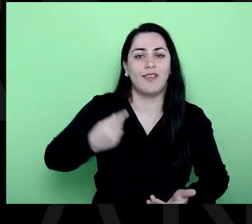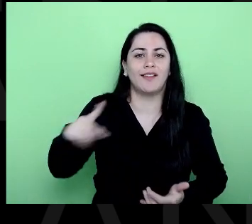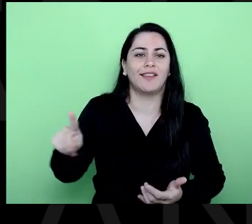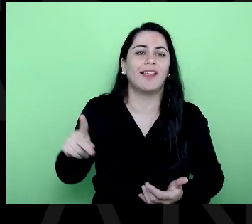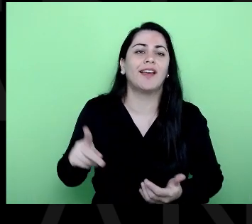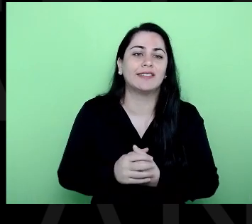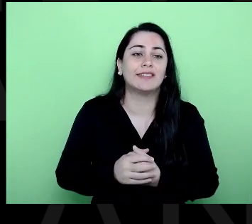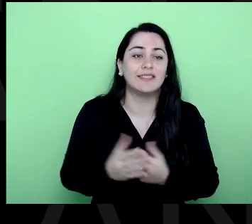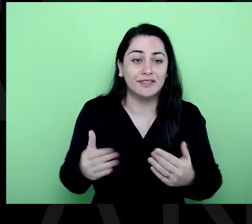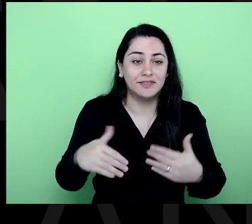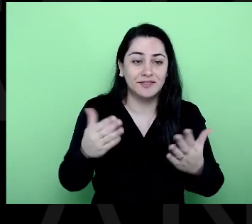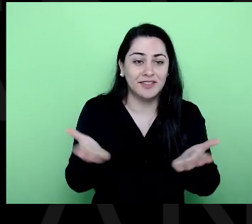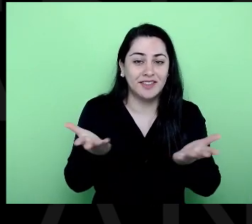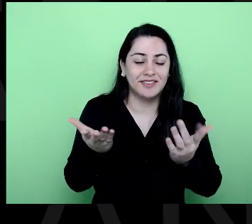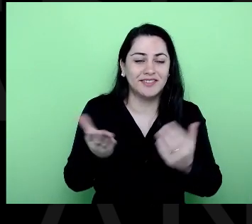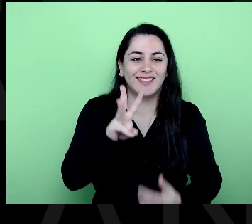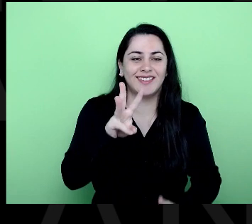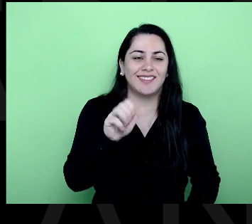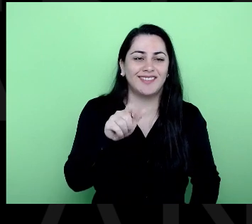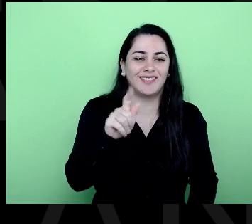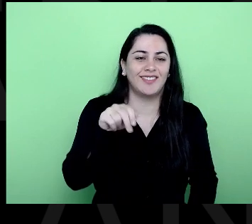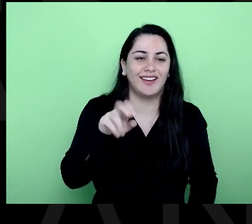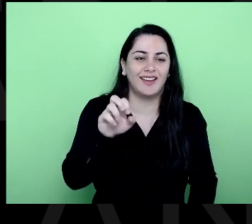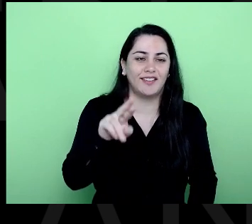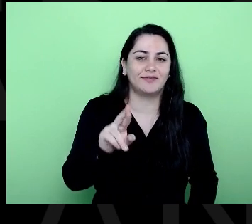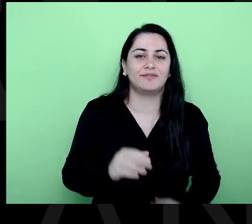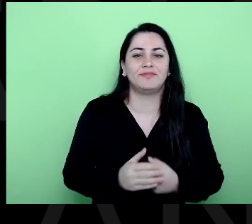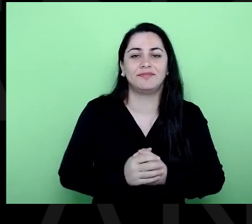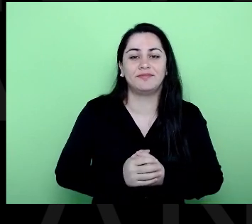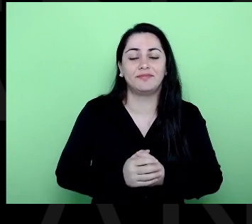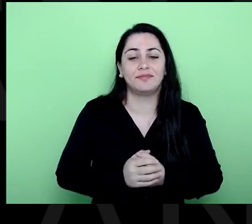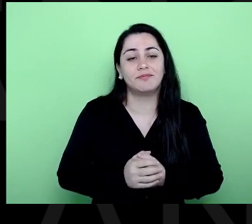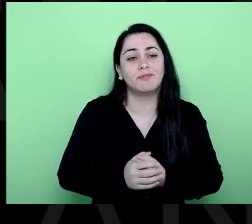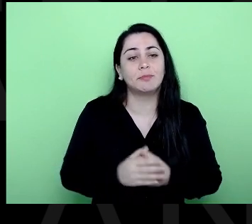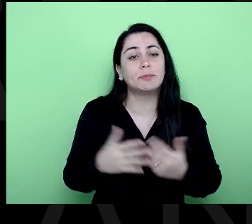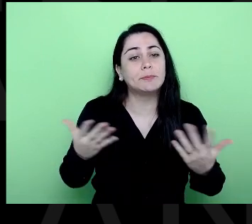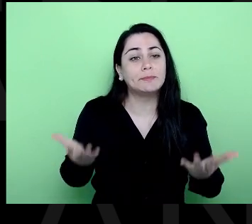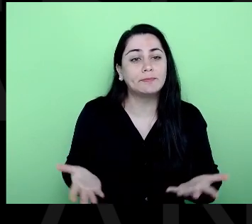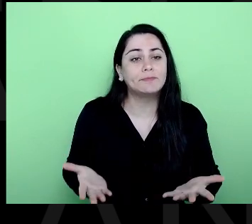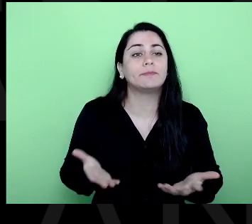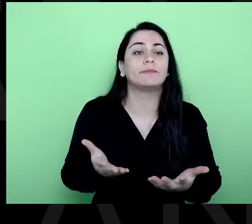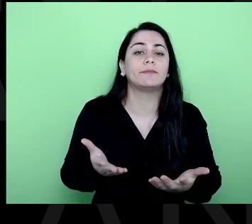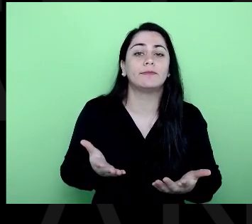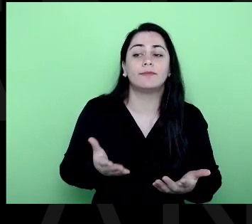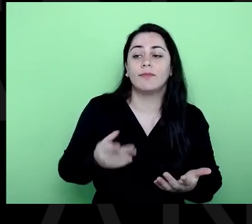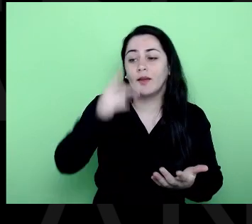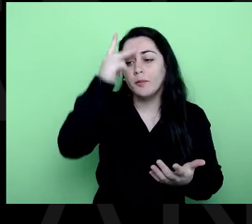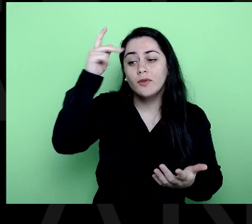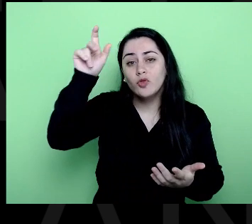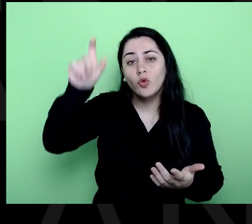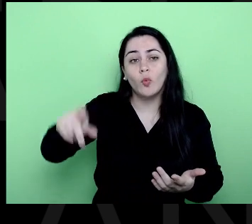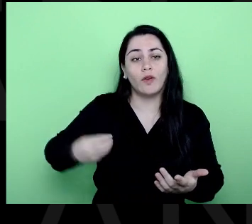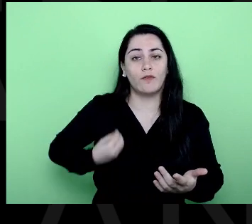Vai lá, Wagner. Então, a vida dessa pessoa tem que